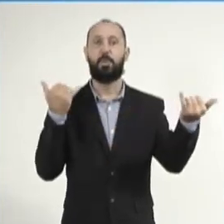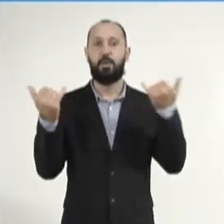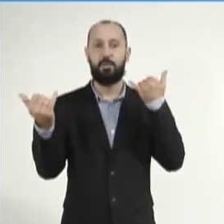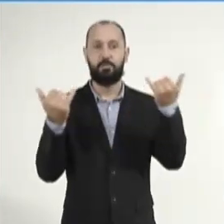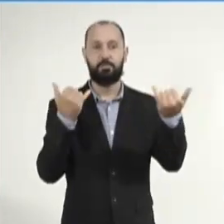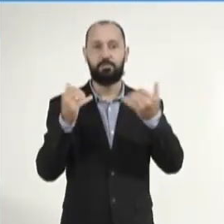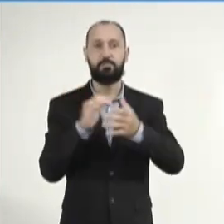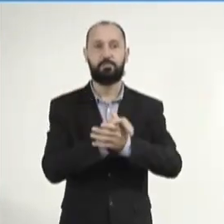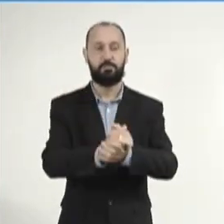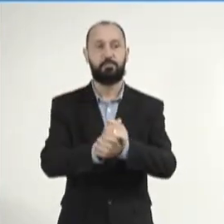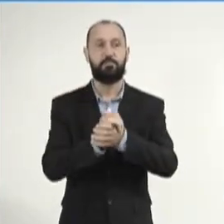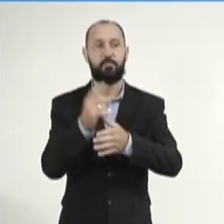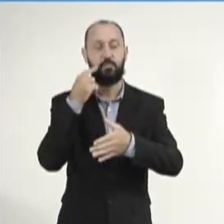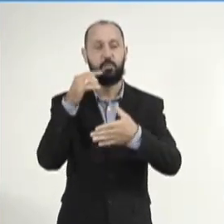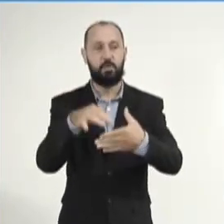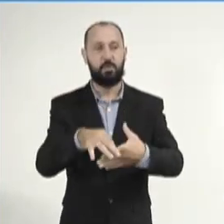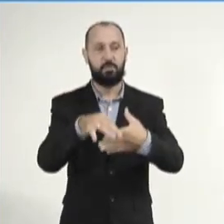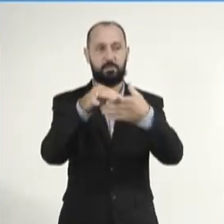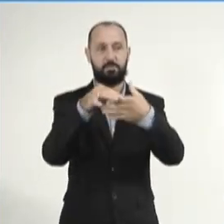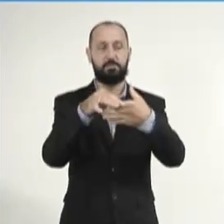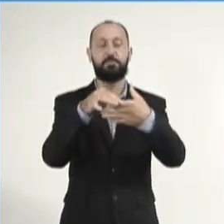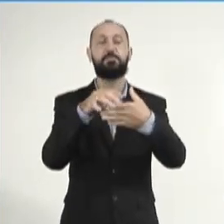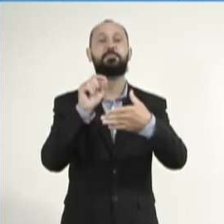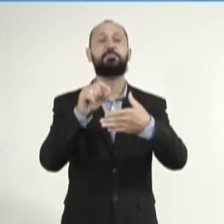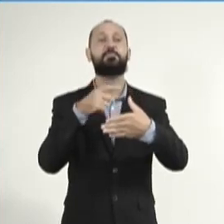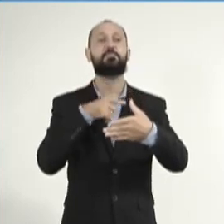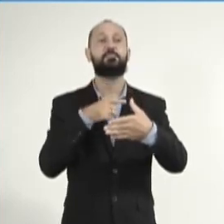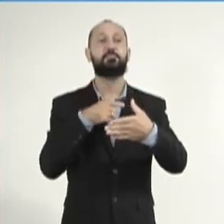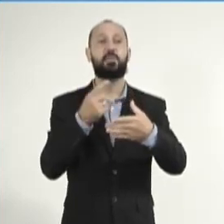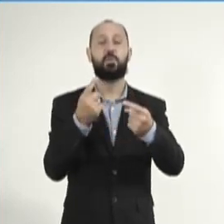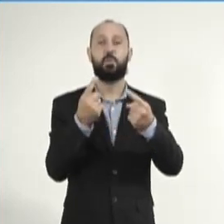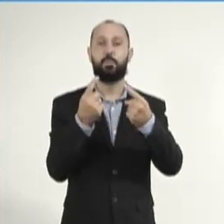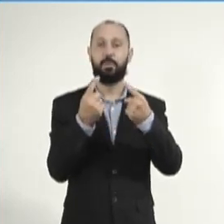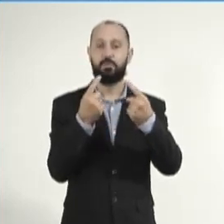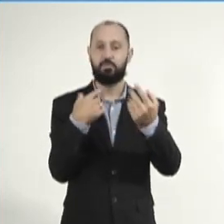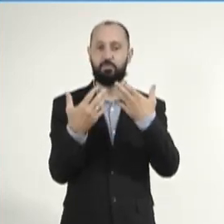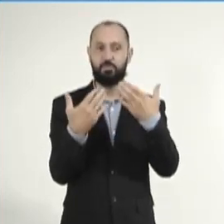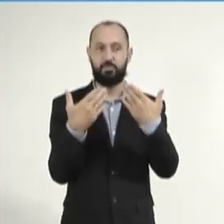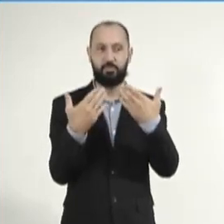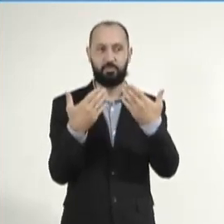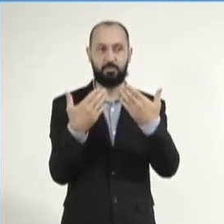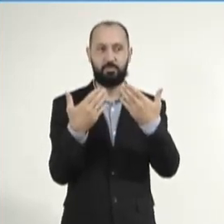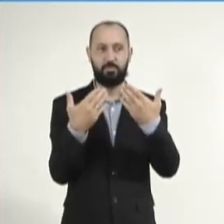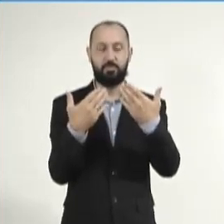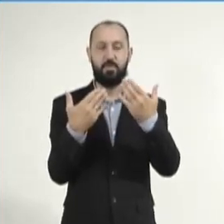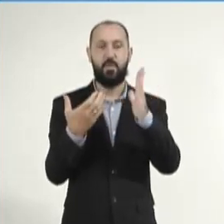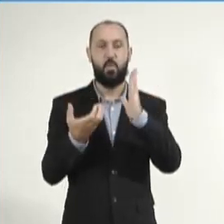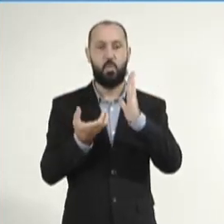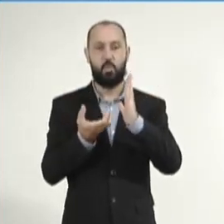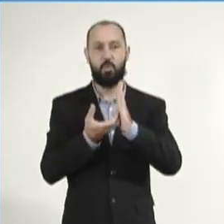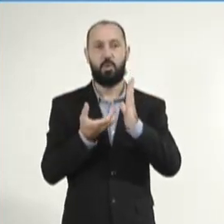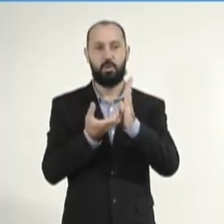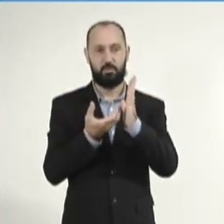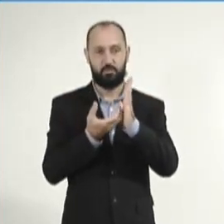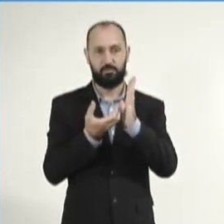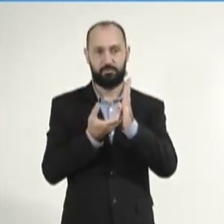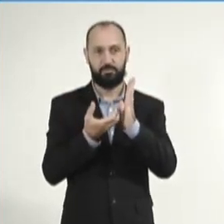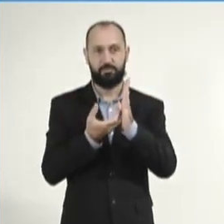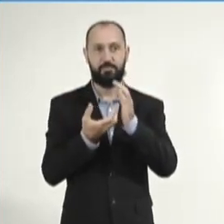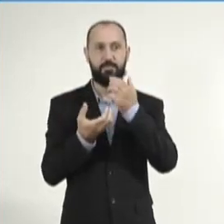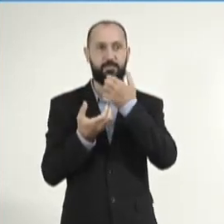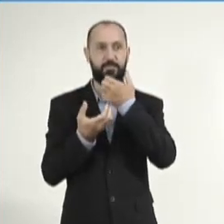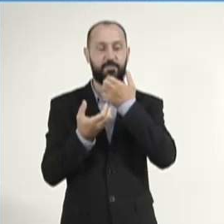e até ia passar para a liderança de vocês, que tem uma discussão no Congresso Nacional, na